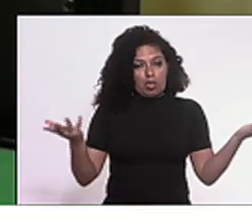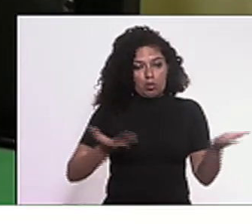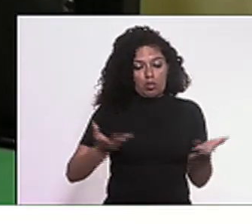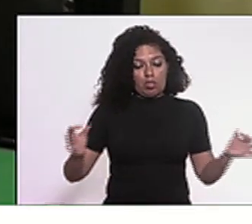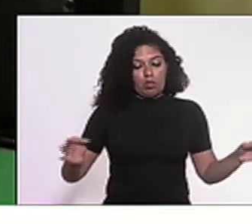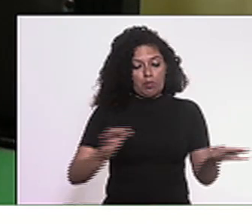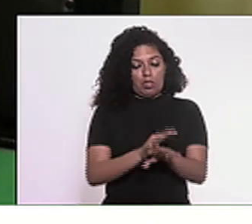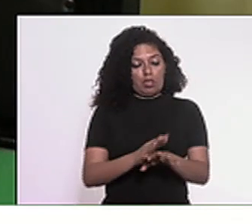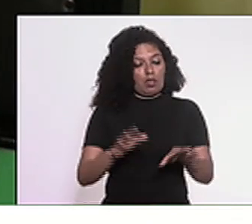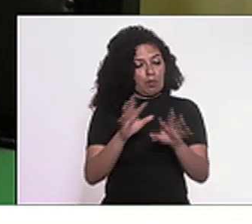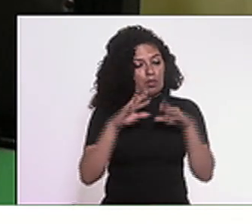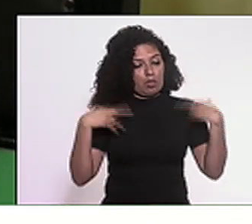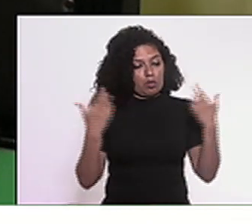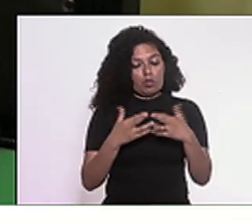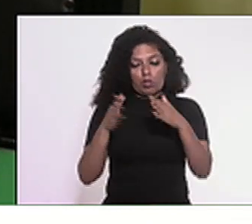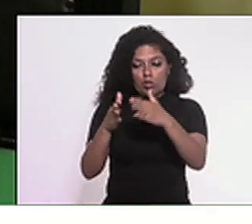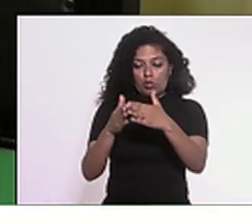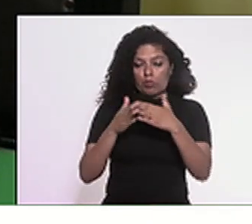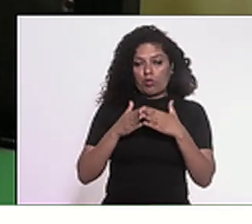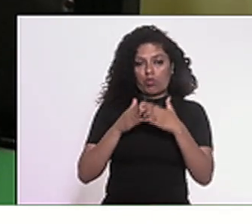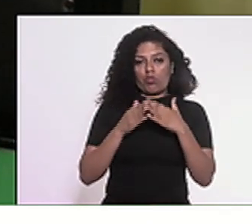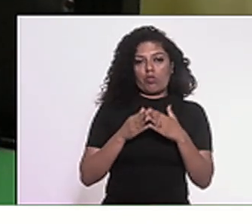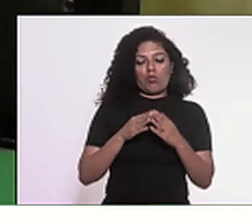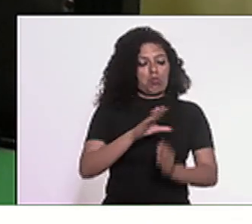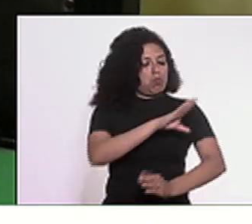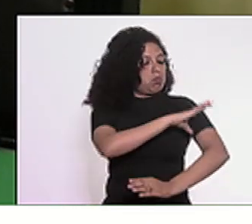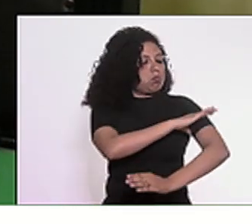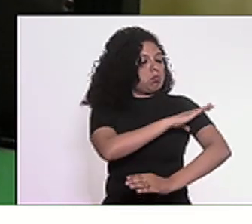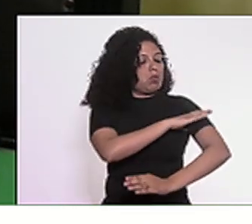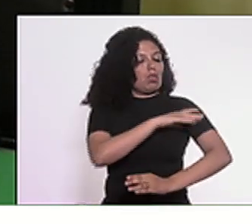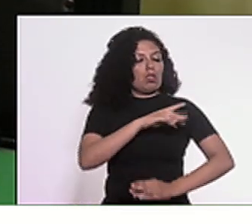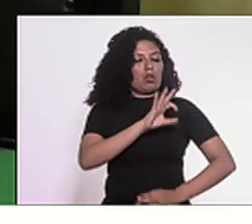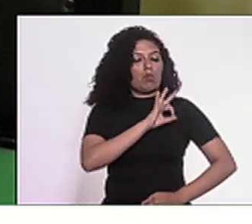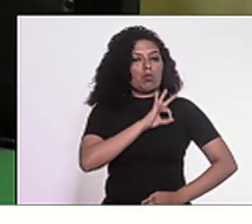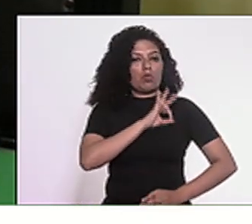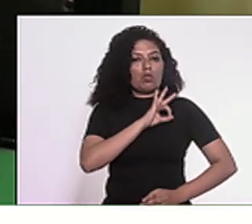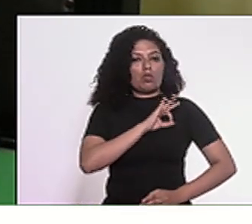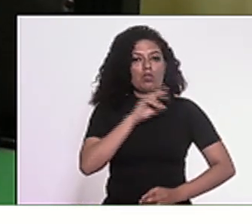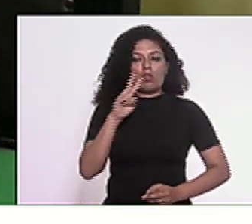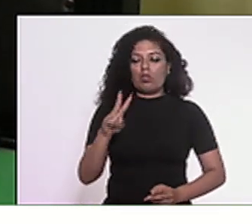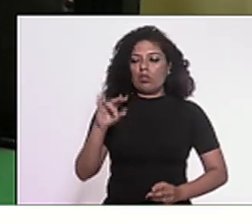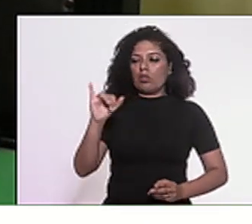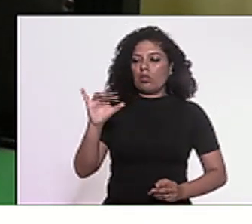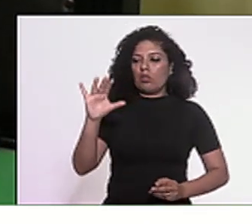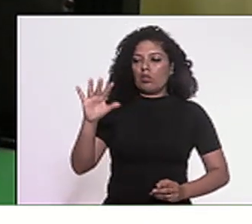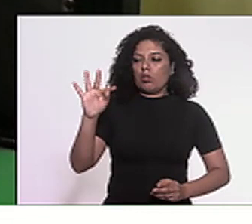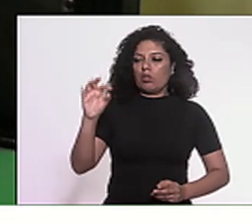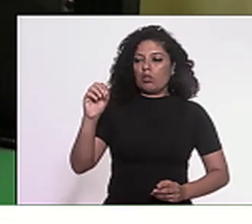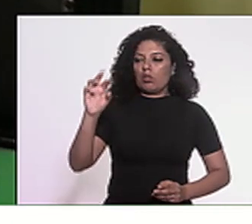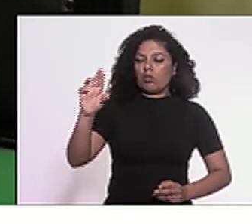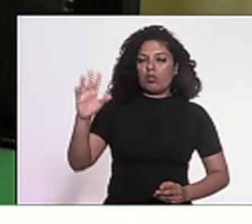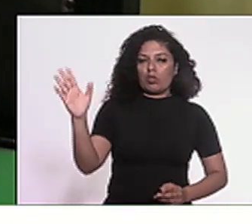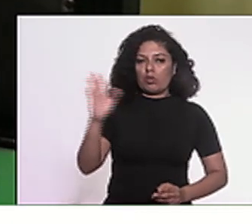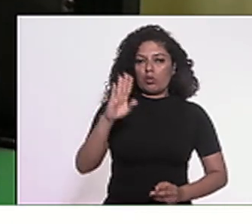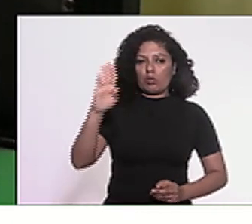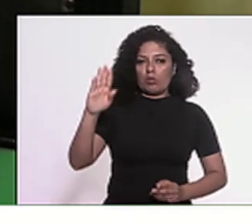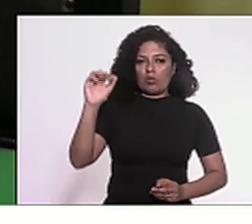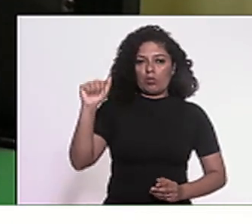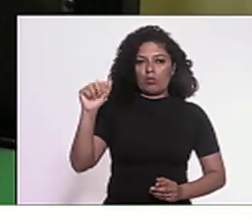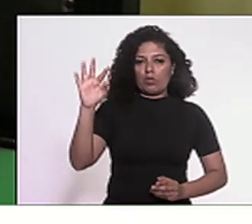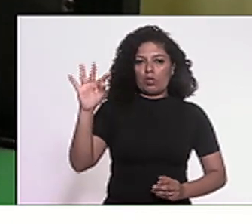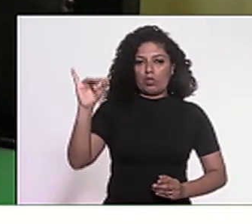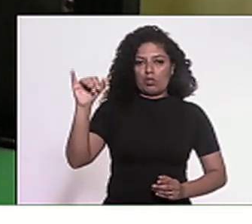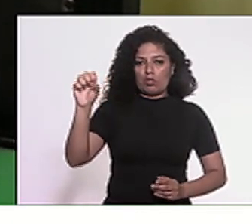os oradores, chamar o Tenente-Coronel PM Vitor Batista, dizer que a Polícia Militar já tem